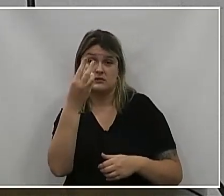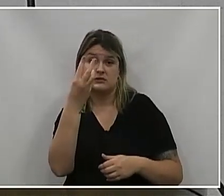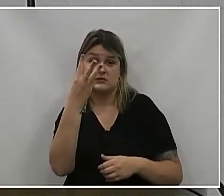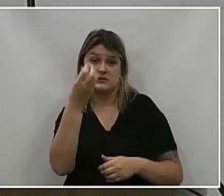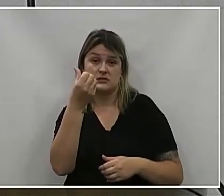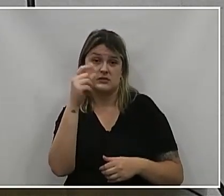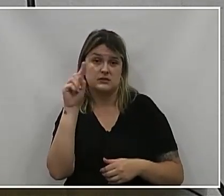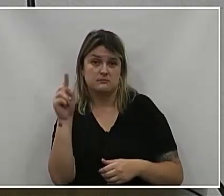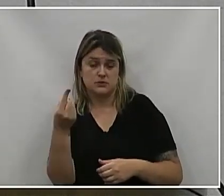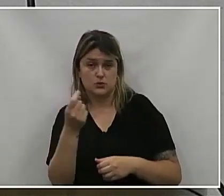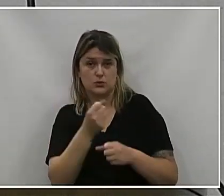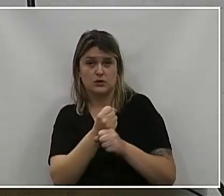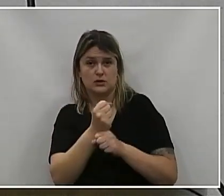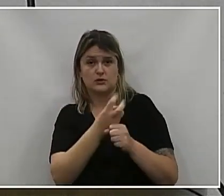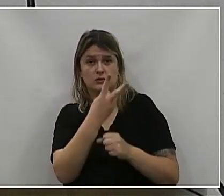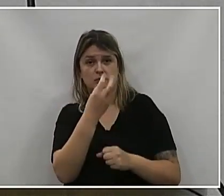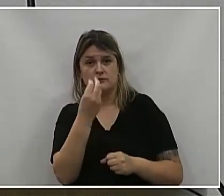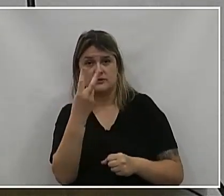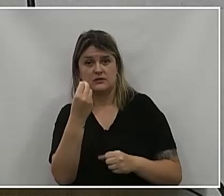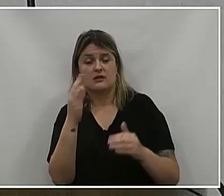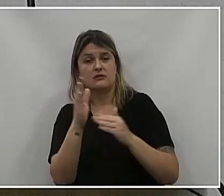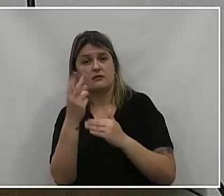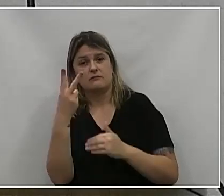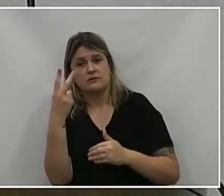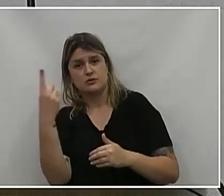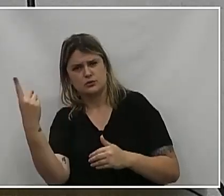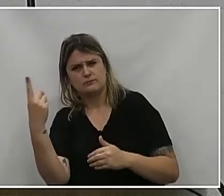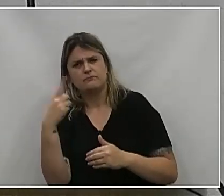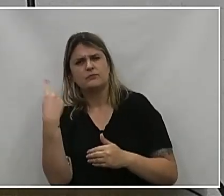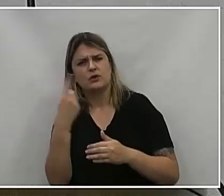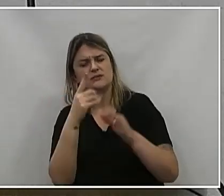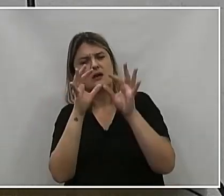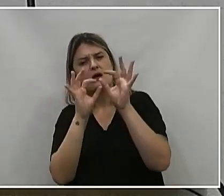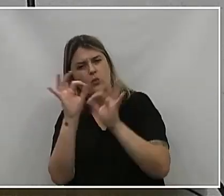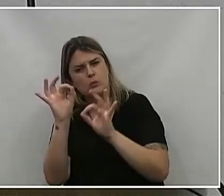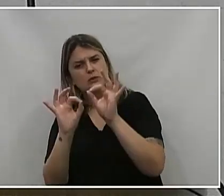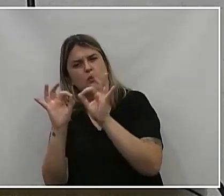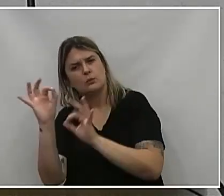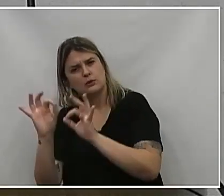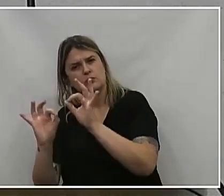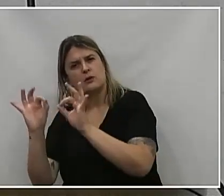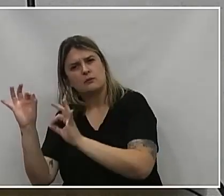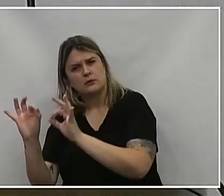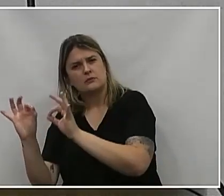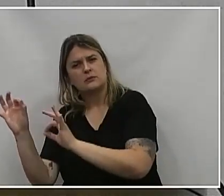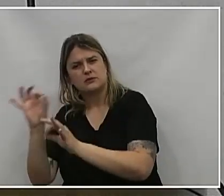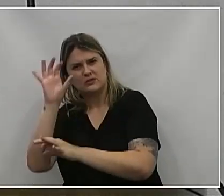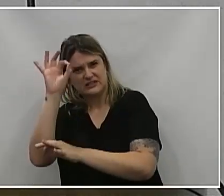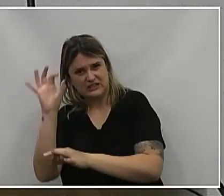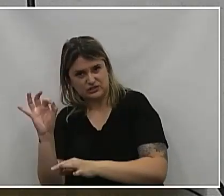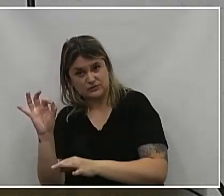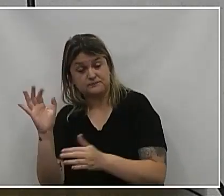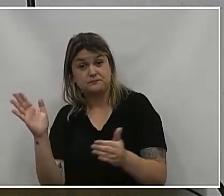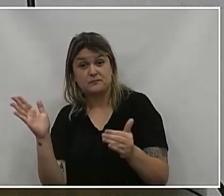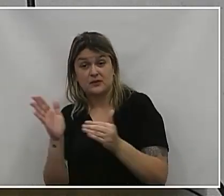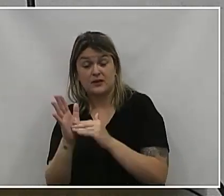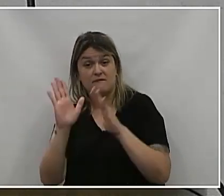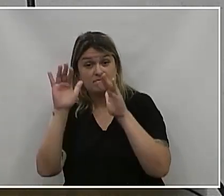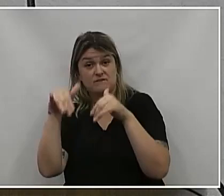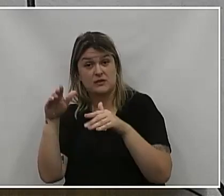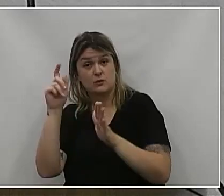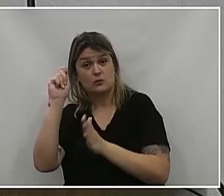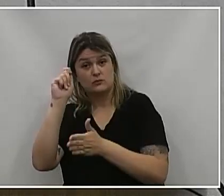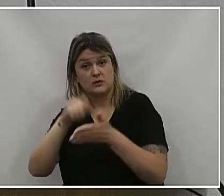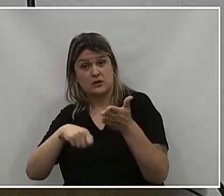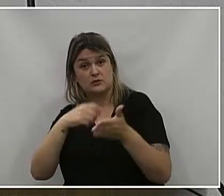no exercício 2020 e 2021. E assim fomos corrigindo, aplicando essa taxa de correção até o fim do